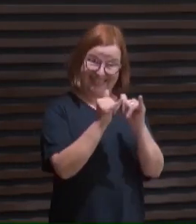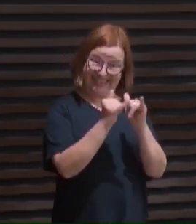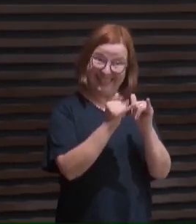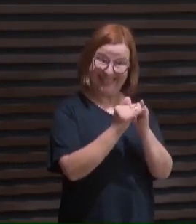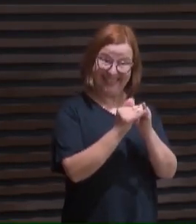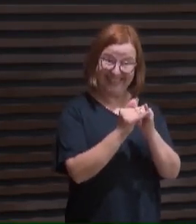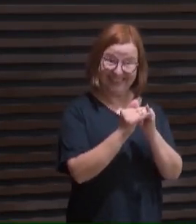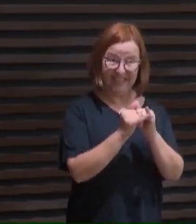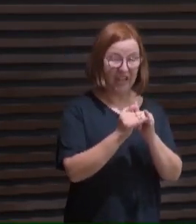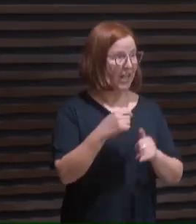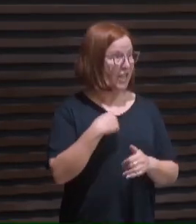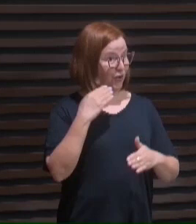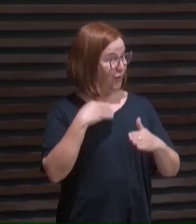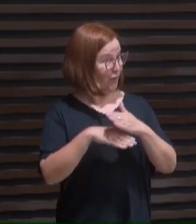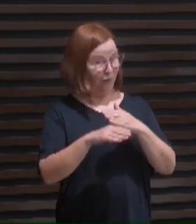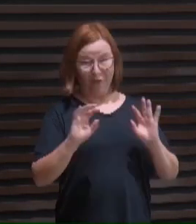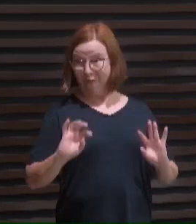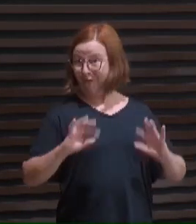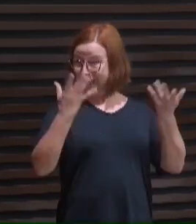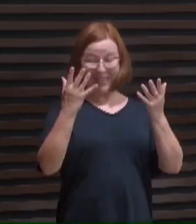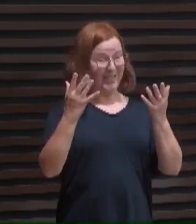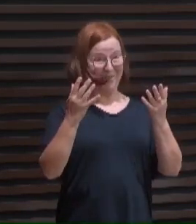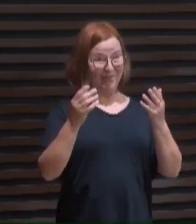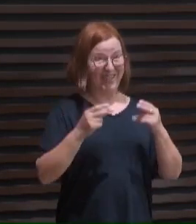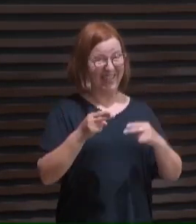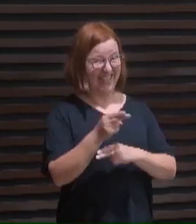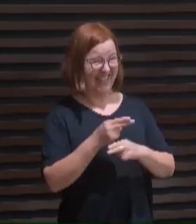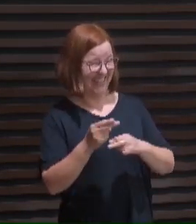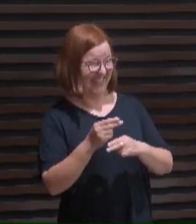não vou nem para a festa, eu vou procurar um motel aqui para...